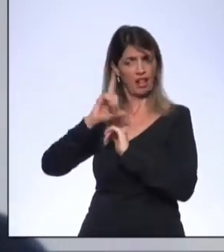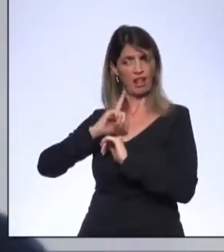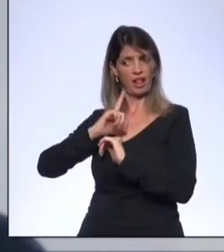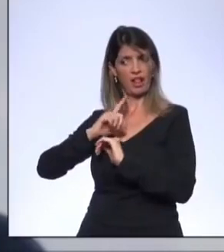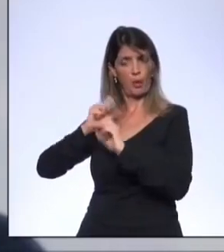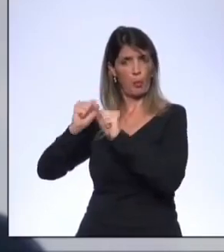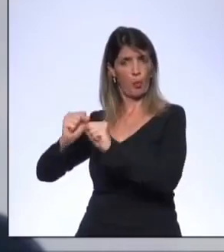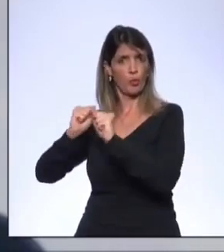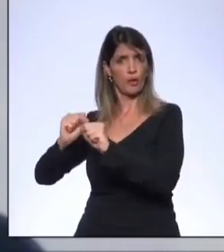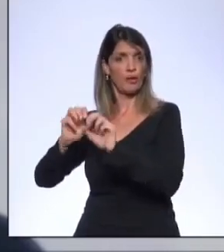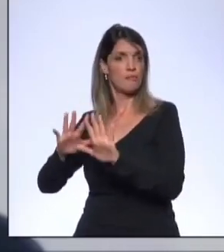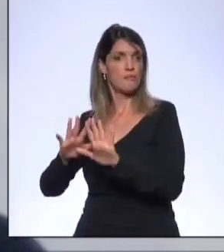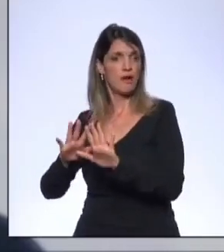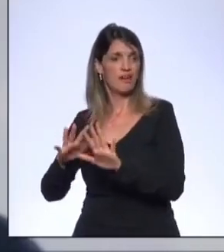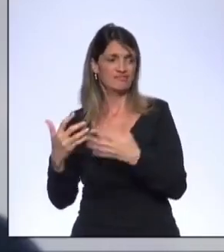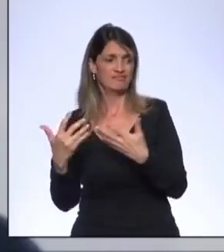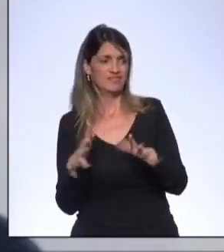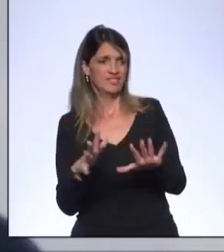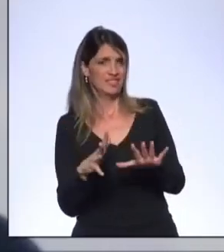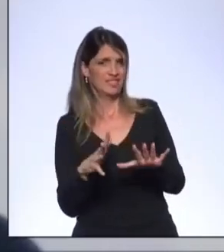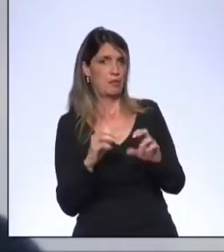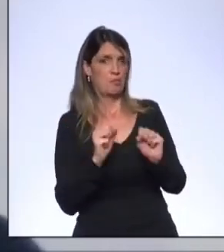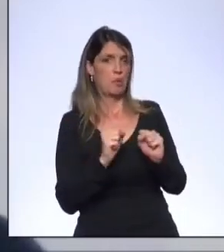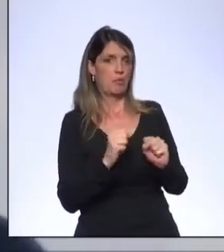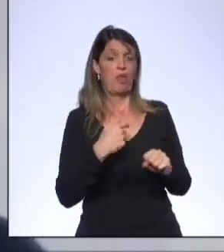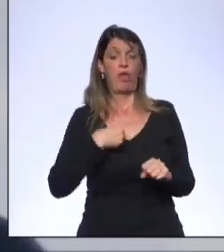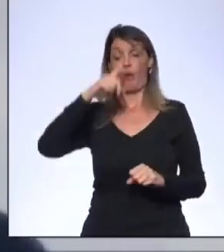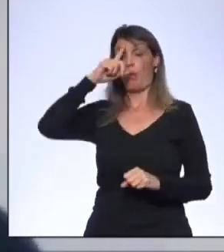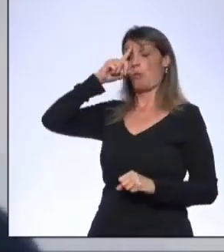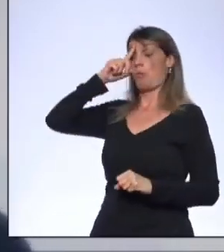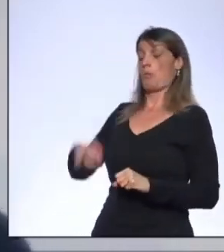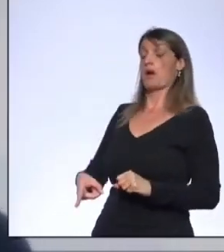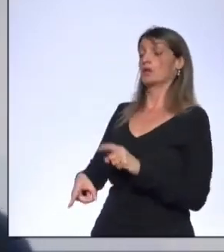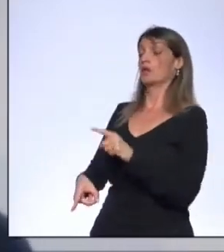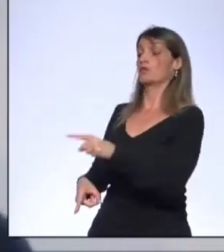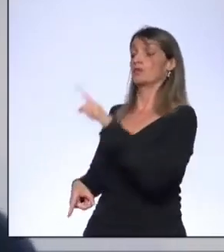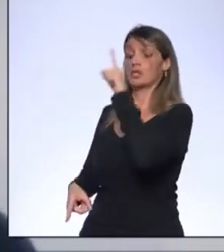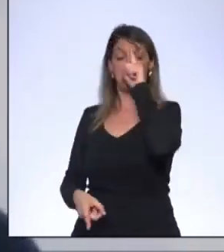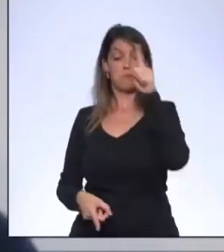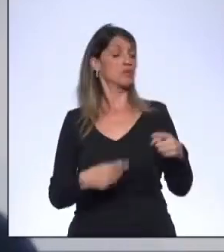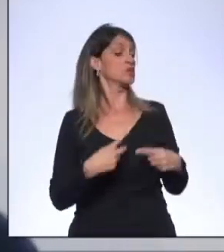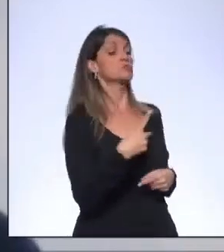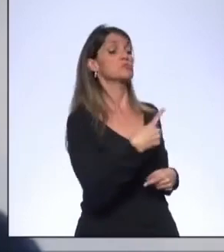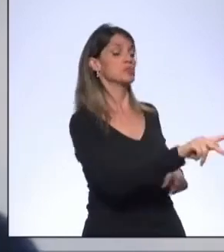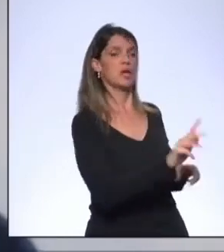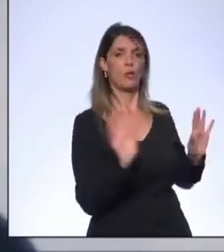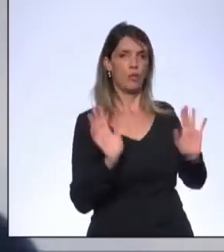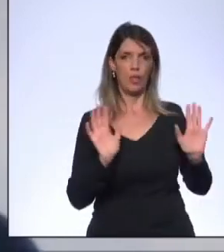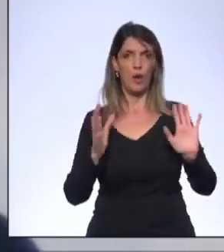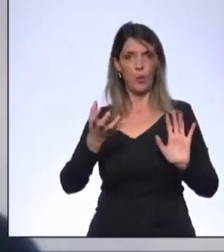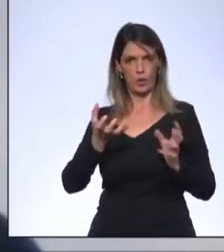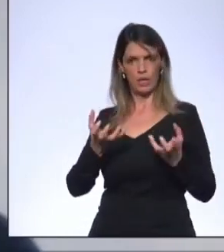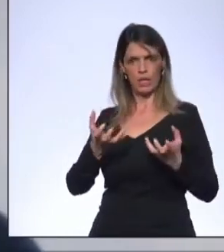queria exercer esse poder de uma forma descentralizada, tipo eu mando no meu feudo e você manda no seu. Não, eles queriam que o